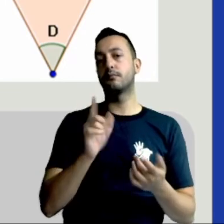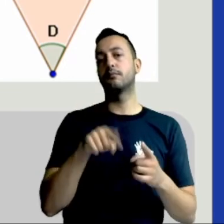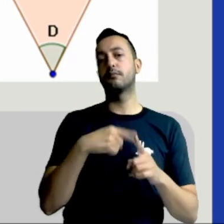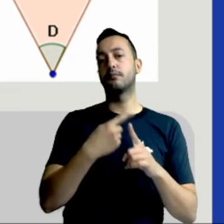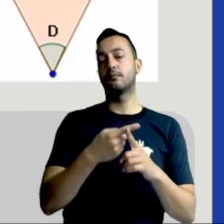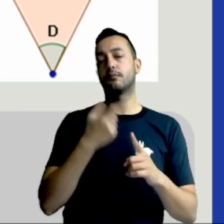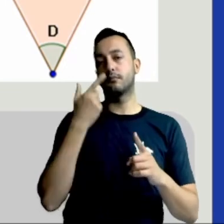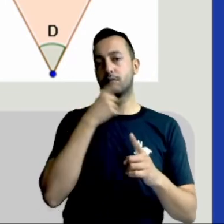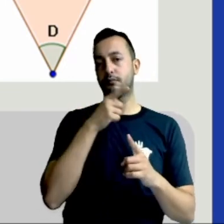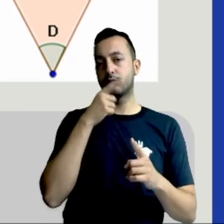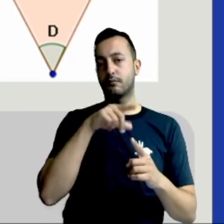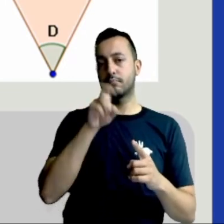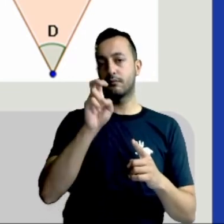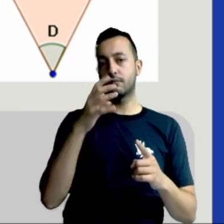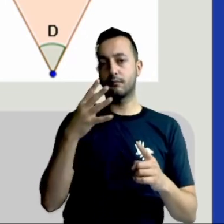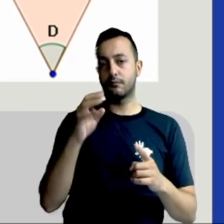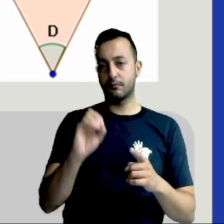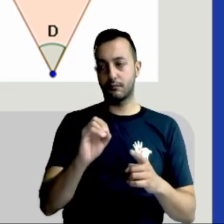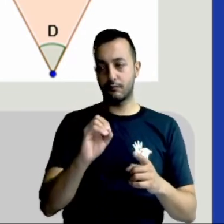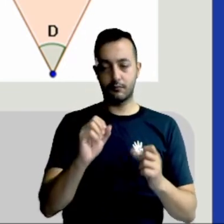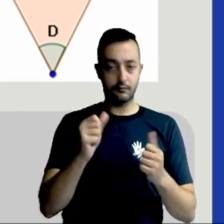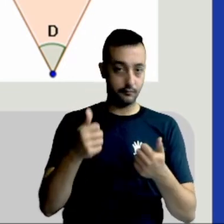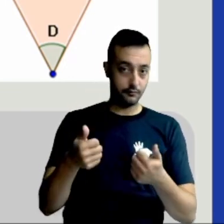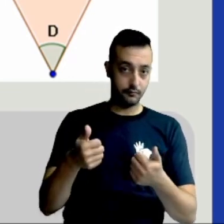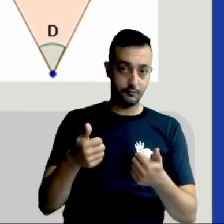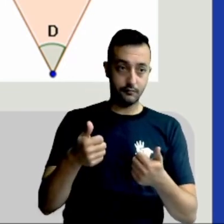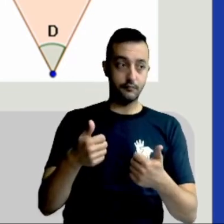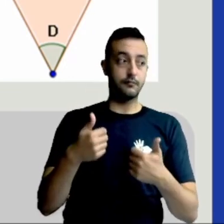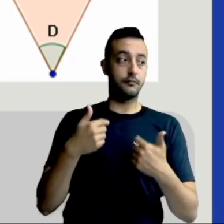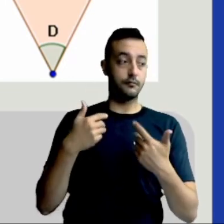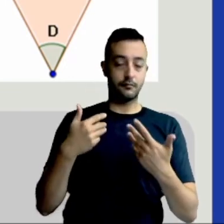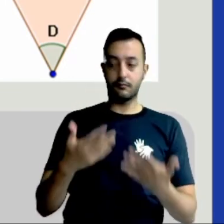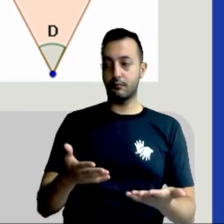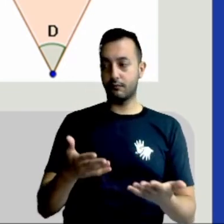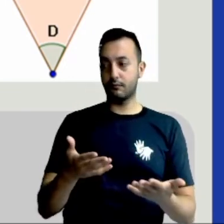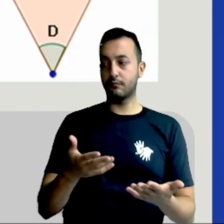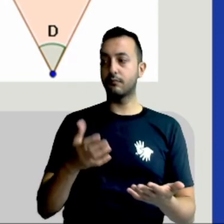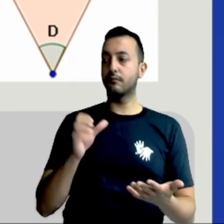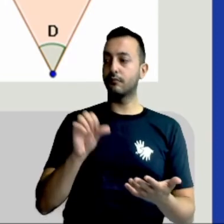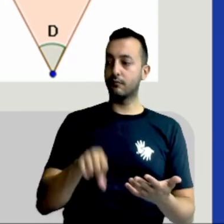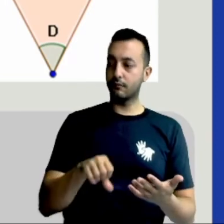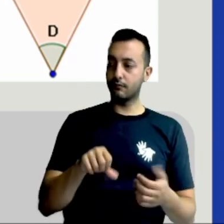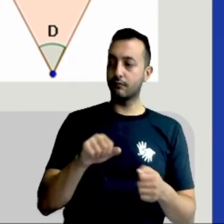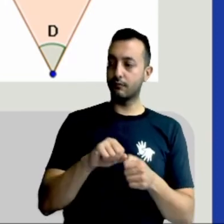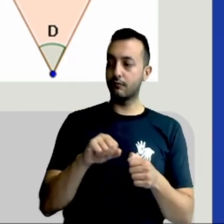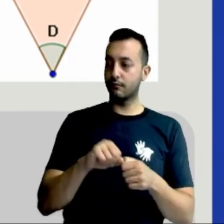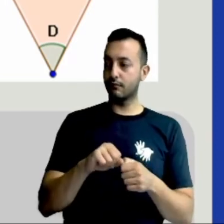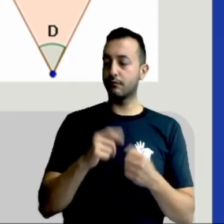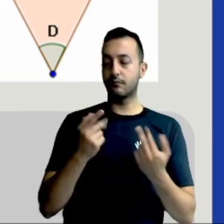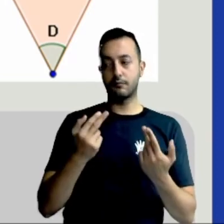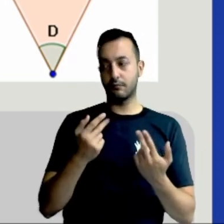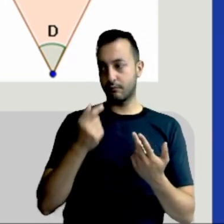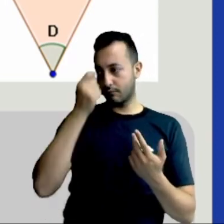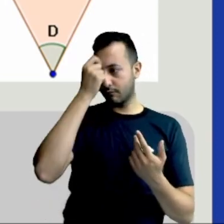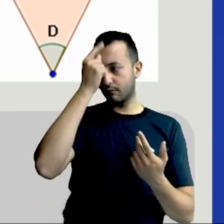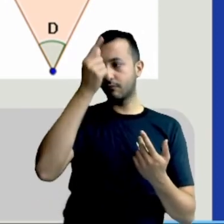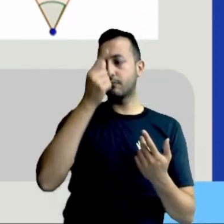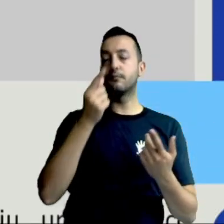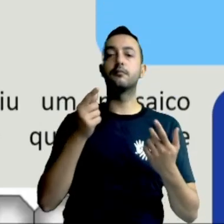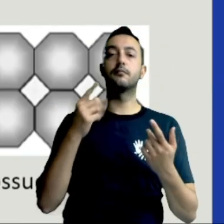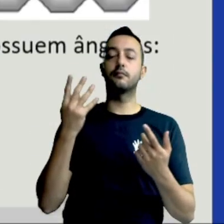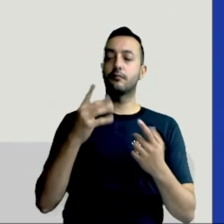completar os 540, tá bom? E aí, a questão 9 feita, né? Ali a mesma ideia,